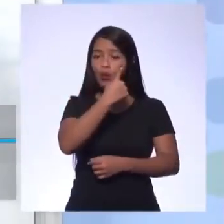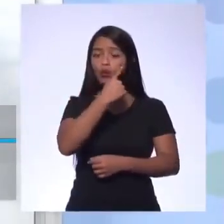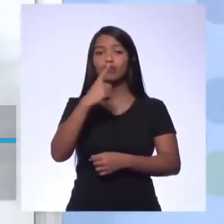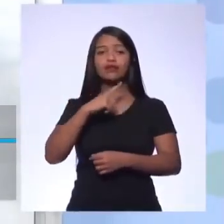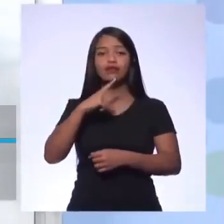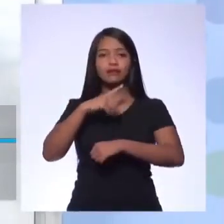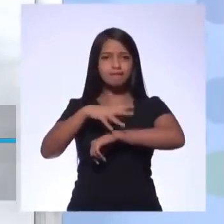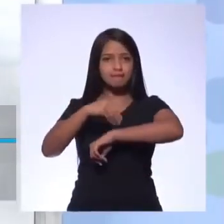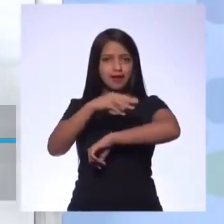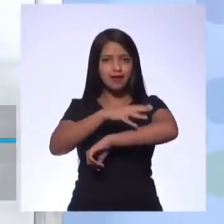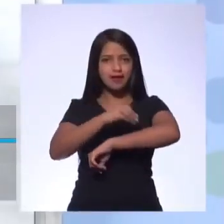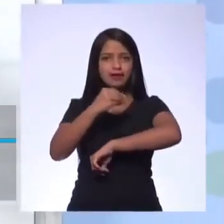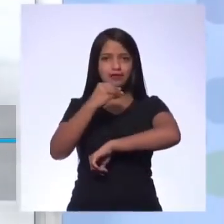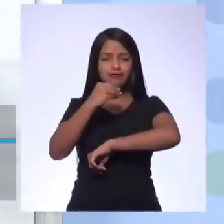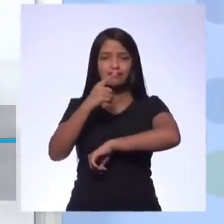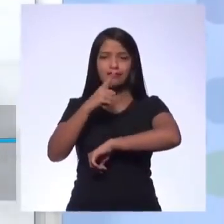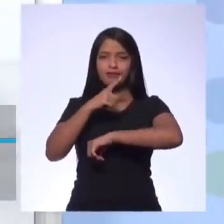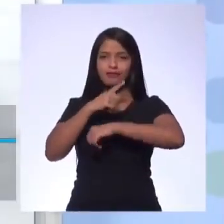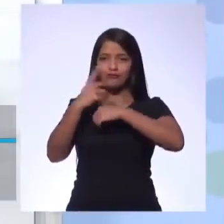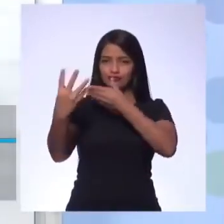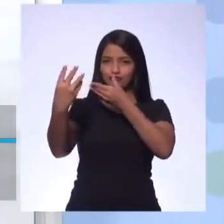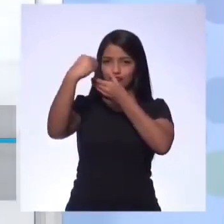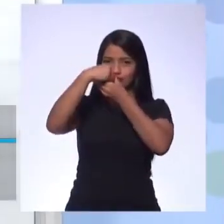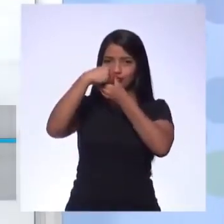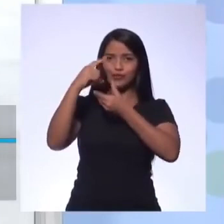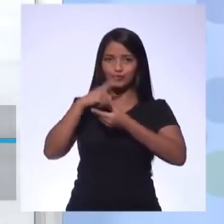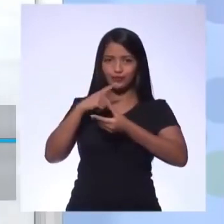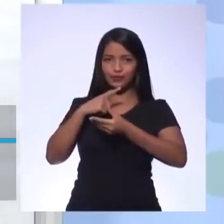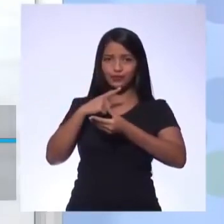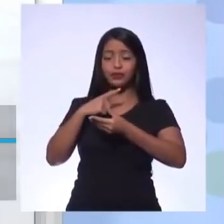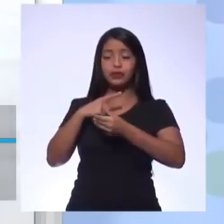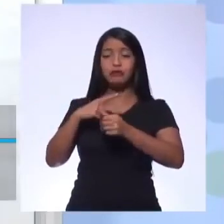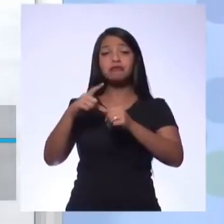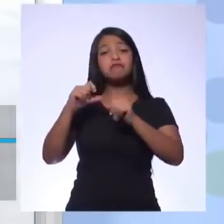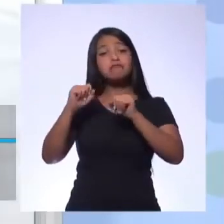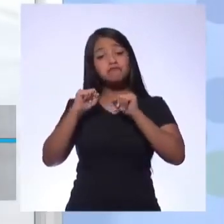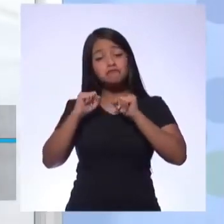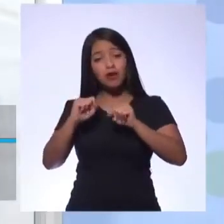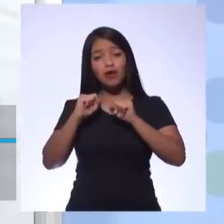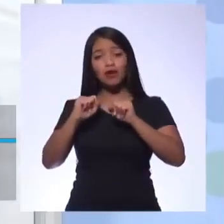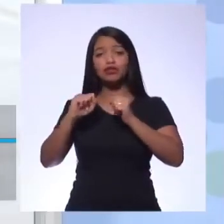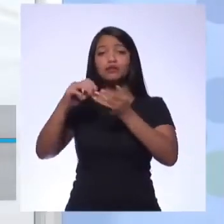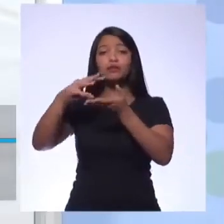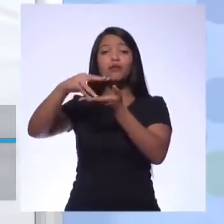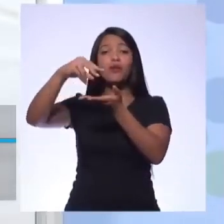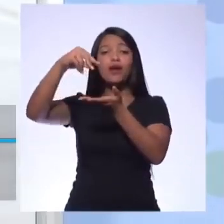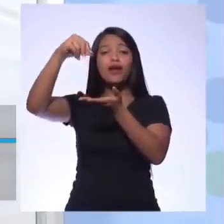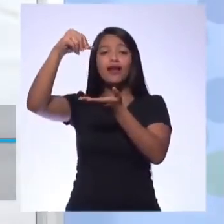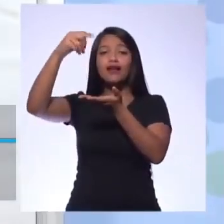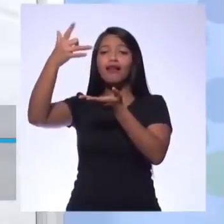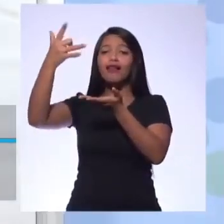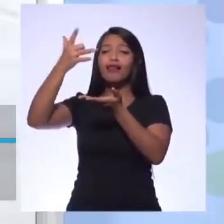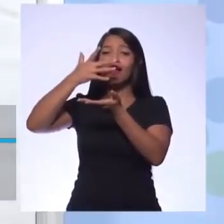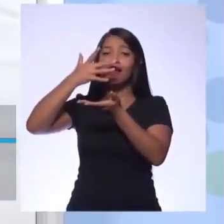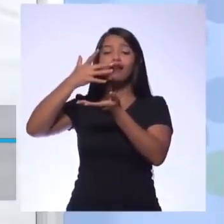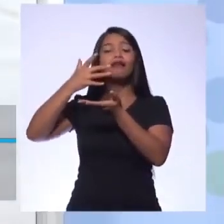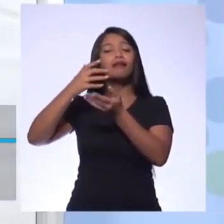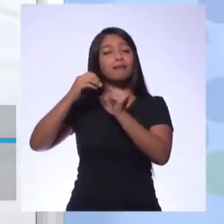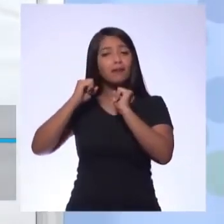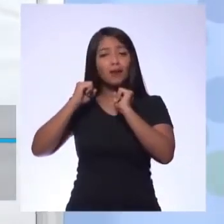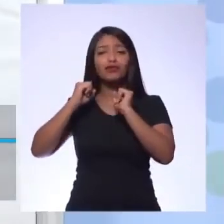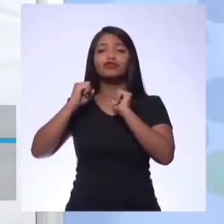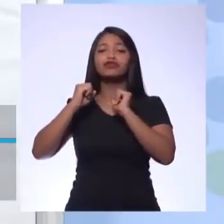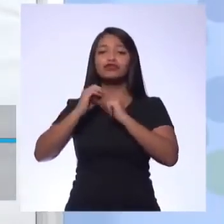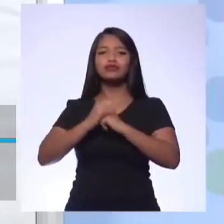vão estar aí sujeitos a que essa poeira se deposite. Poxa, mas um pedacinho pequeno de poeira pode se